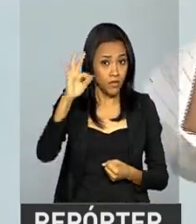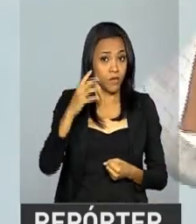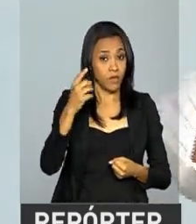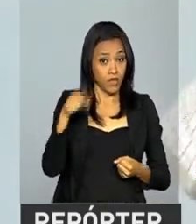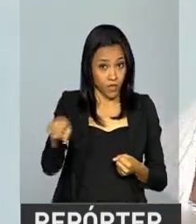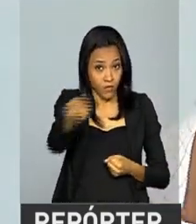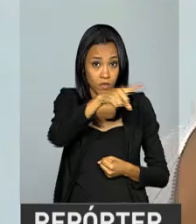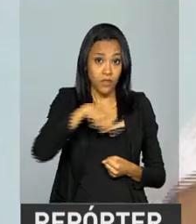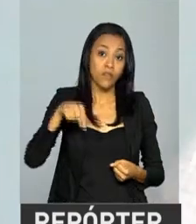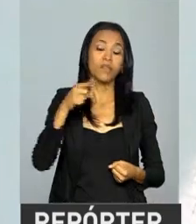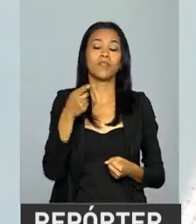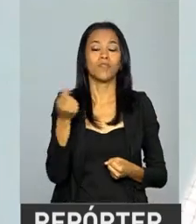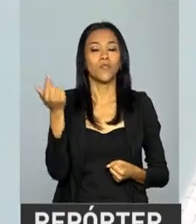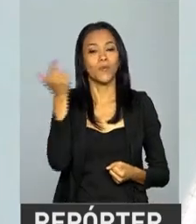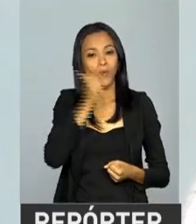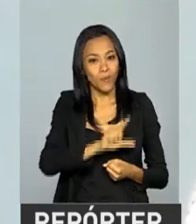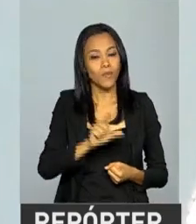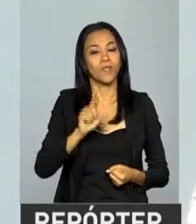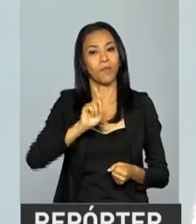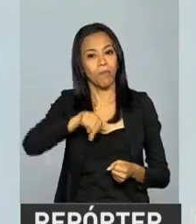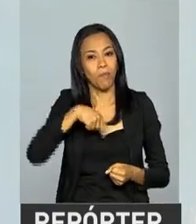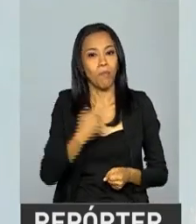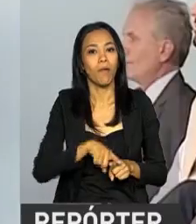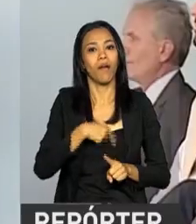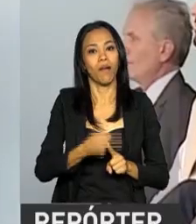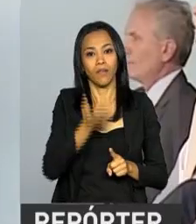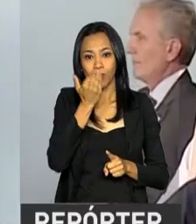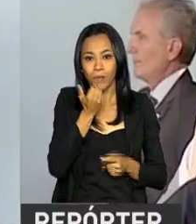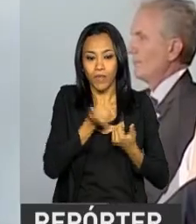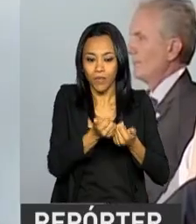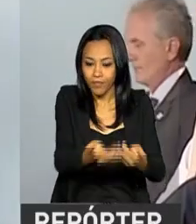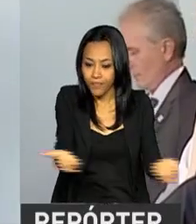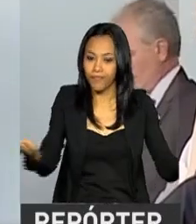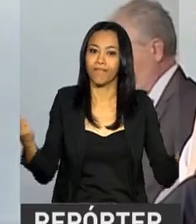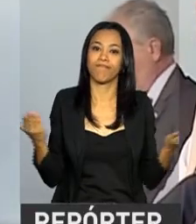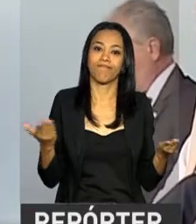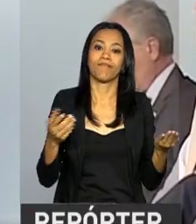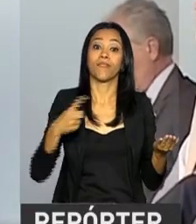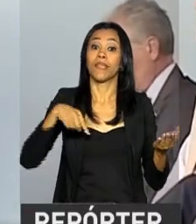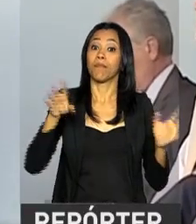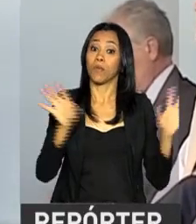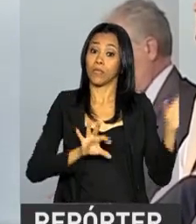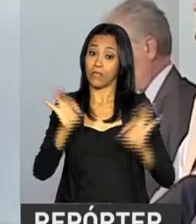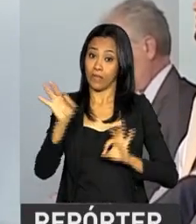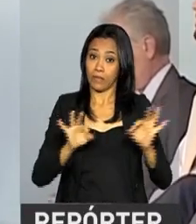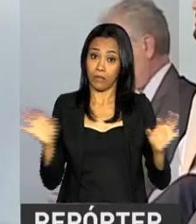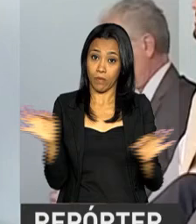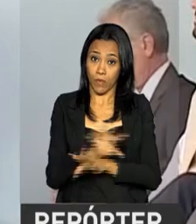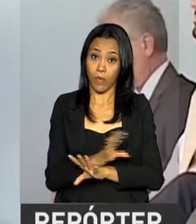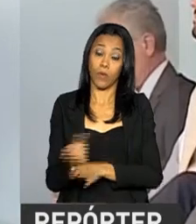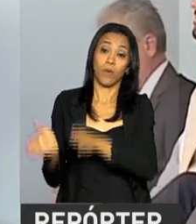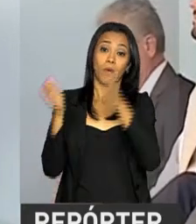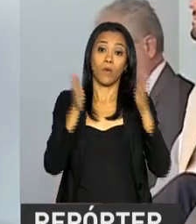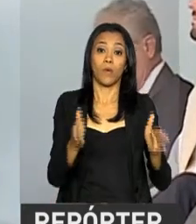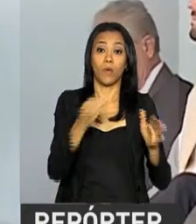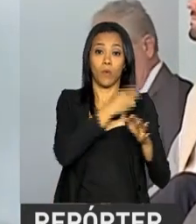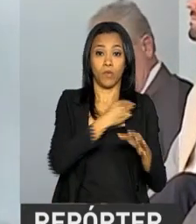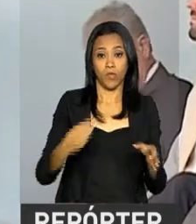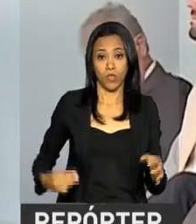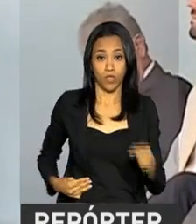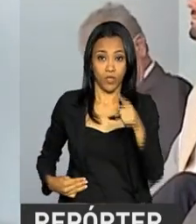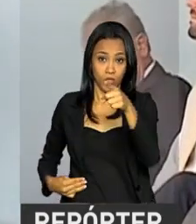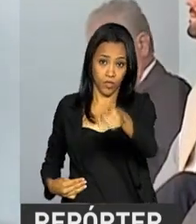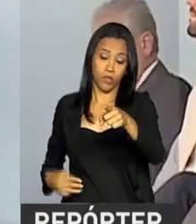vocês consigam colocar mais comida na mesa. Depois da casa arrumada, o ministro da Secretaria-Geral da Presidência